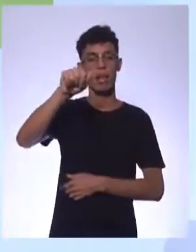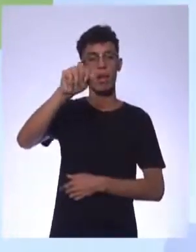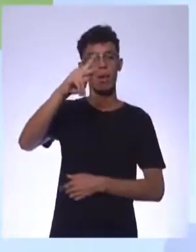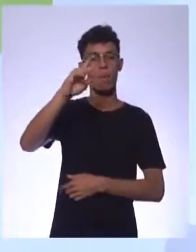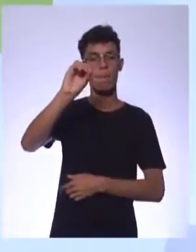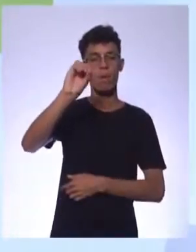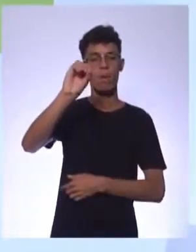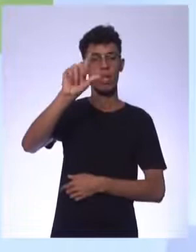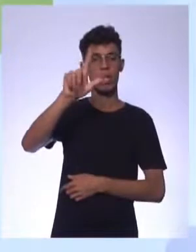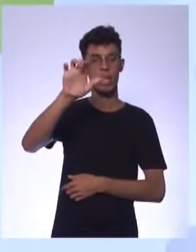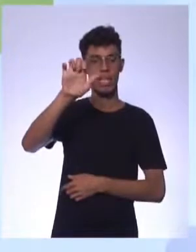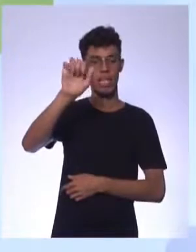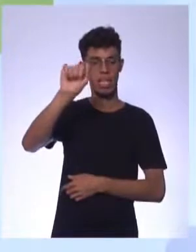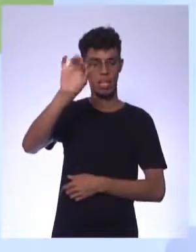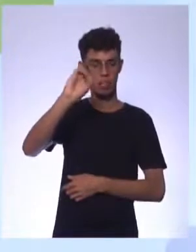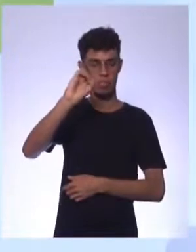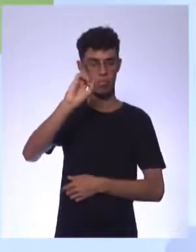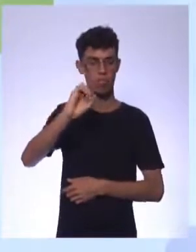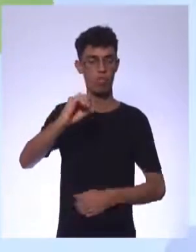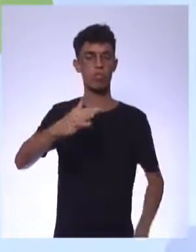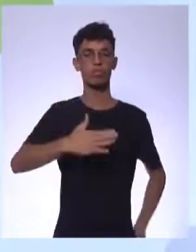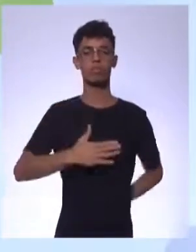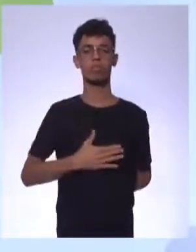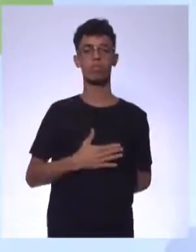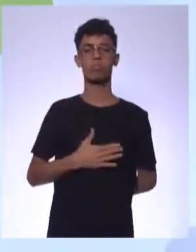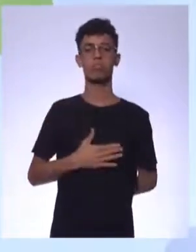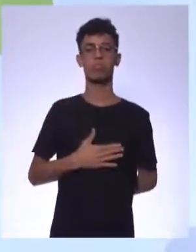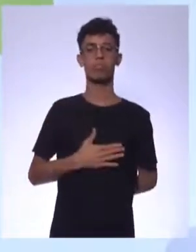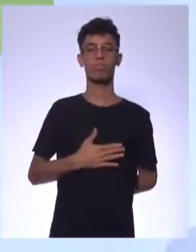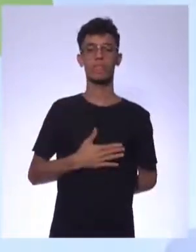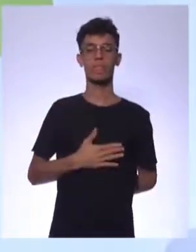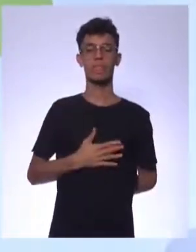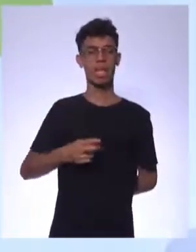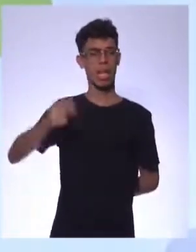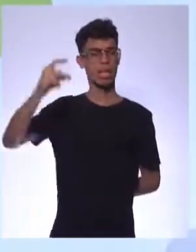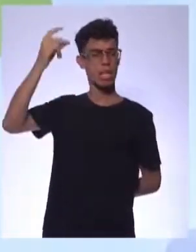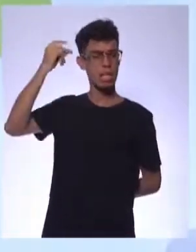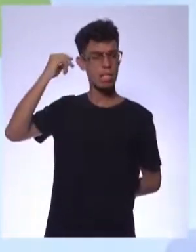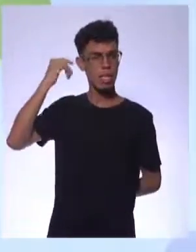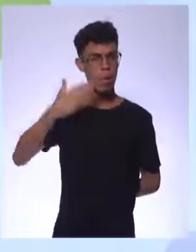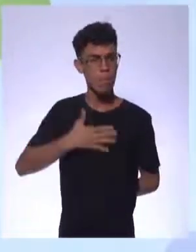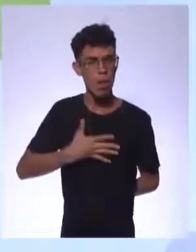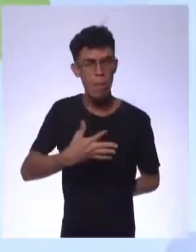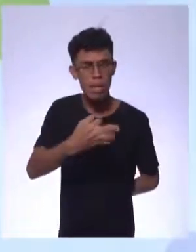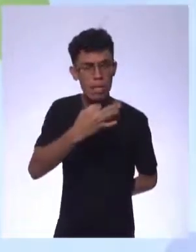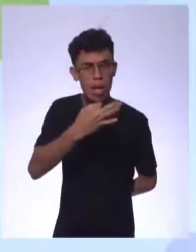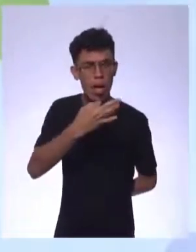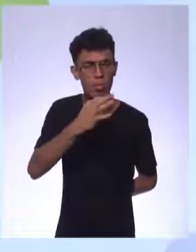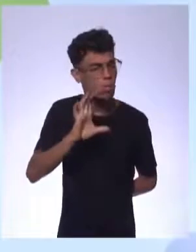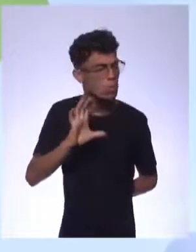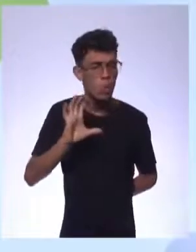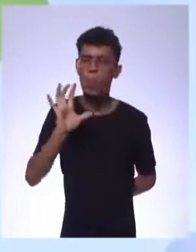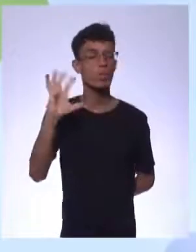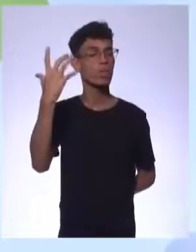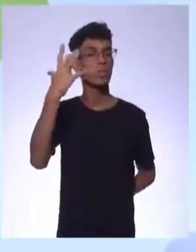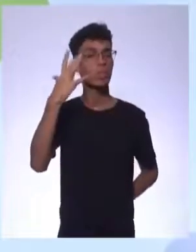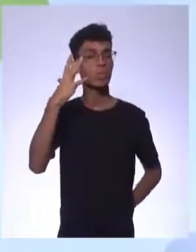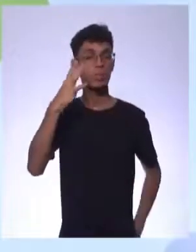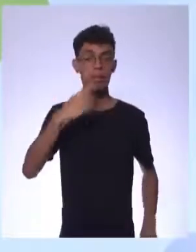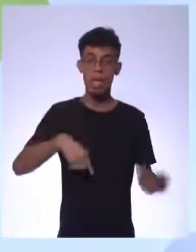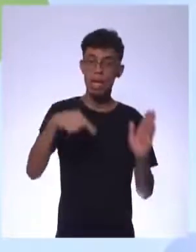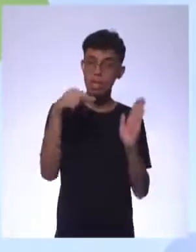como questionar isto. Olha, eu tenho uma opinião, eu acho que isso não aconteceu. Como assim? É um fato histórico, está documentado,